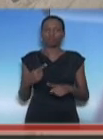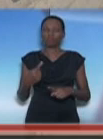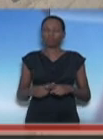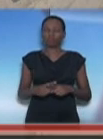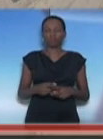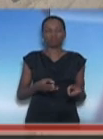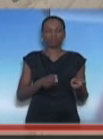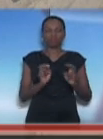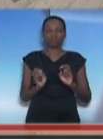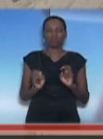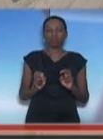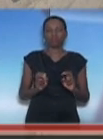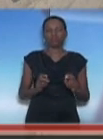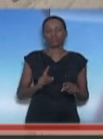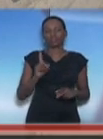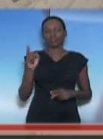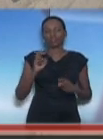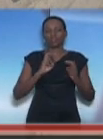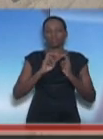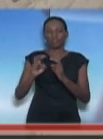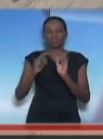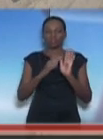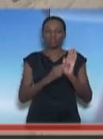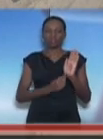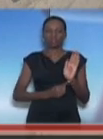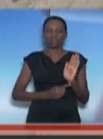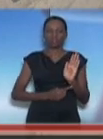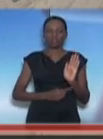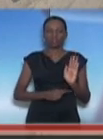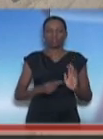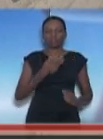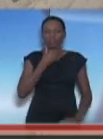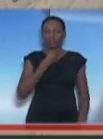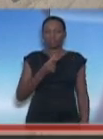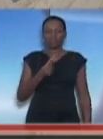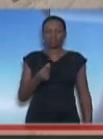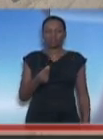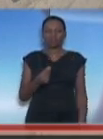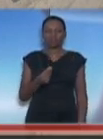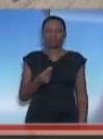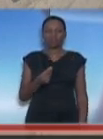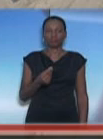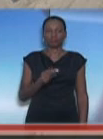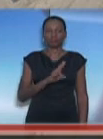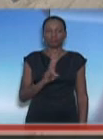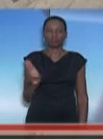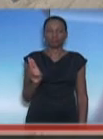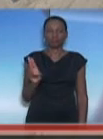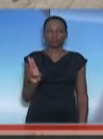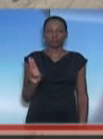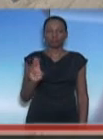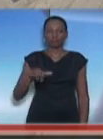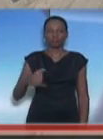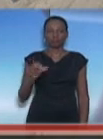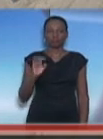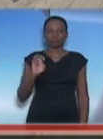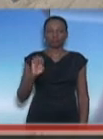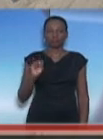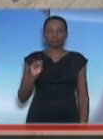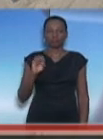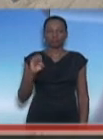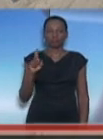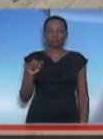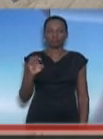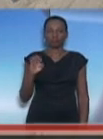tona na delegacia do metrô da Barra Funda. Esse indivíduo, o nome dele é José Eduardo